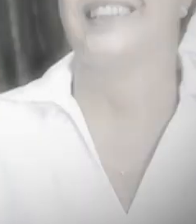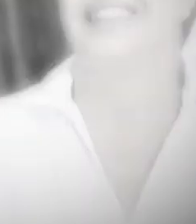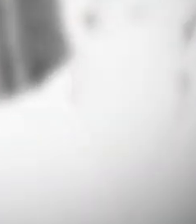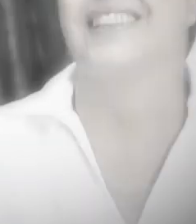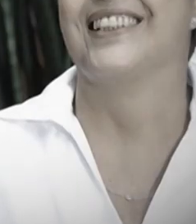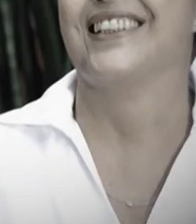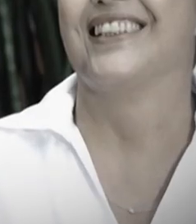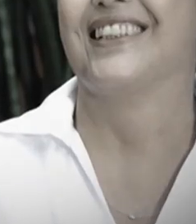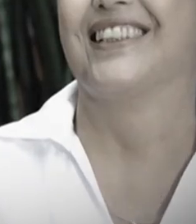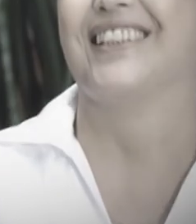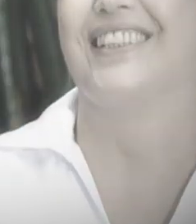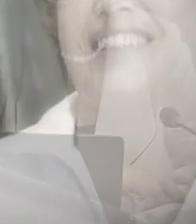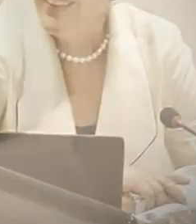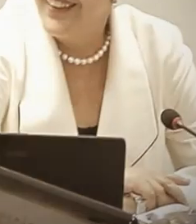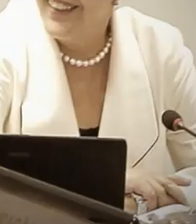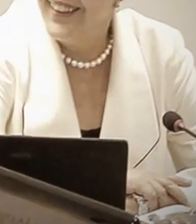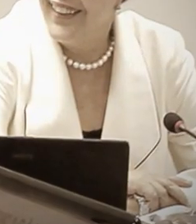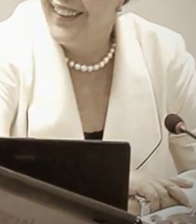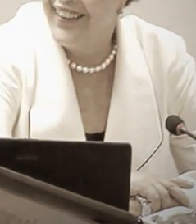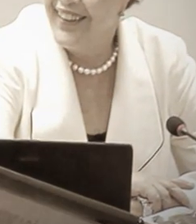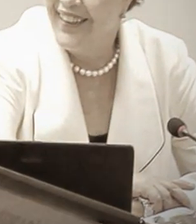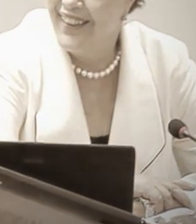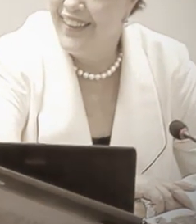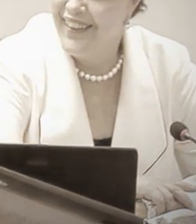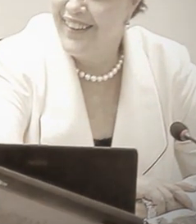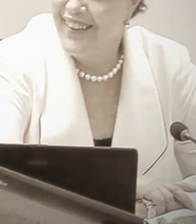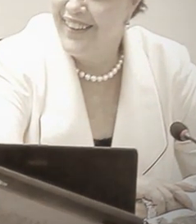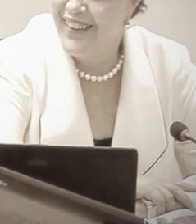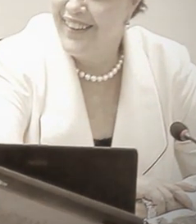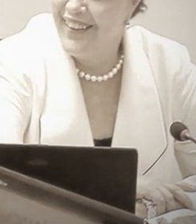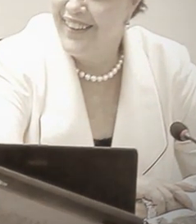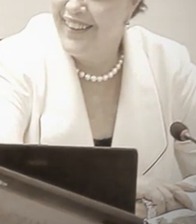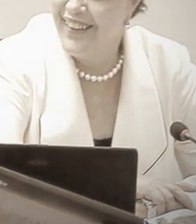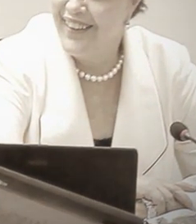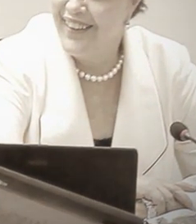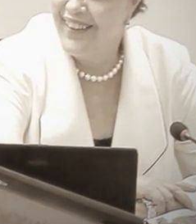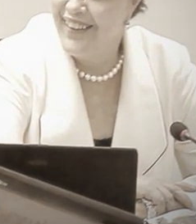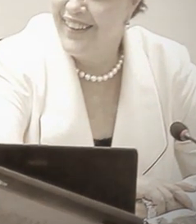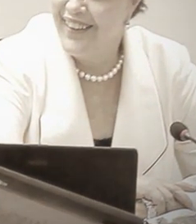Café com a Presidenta.